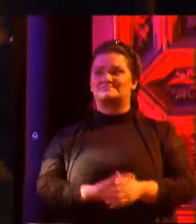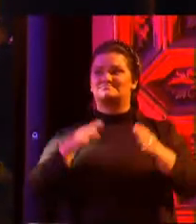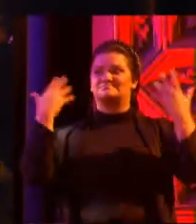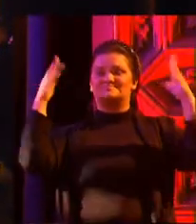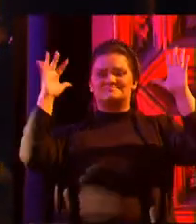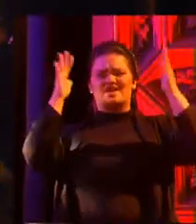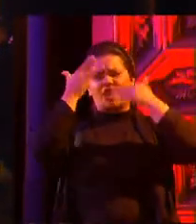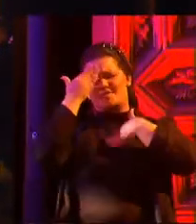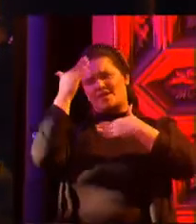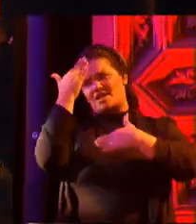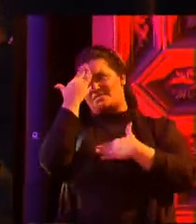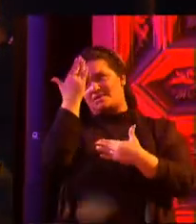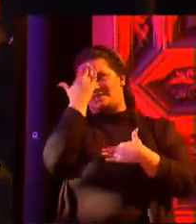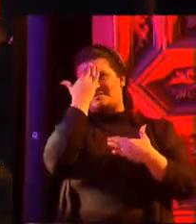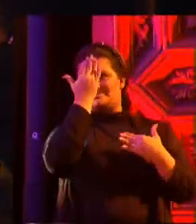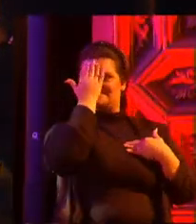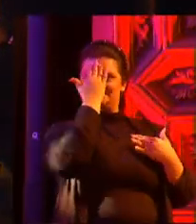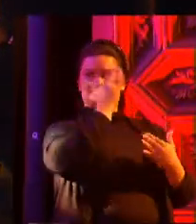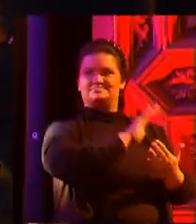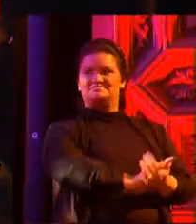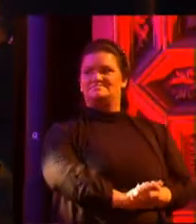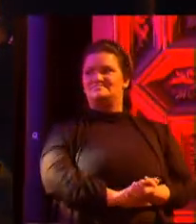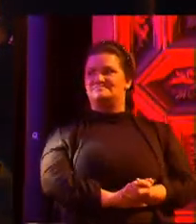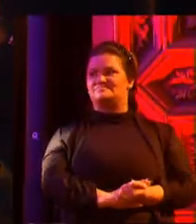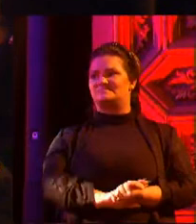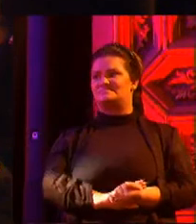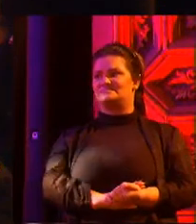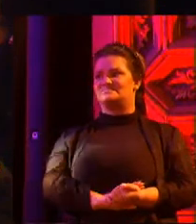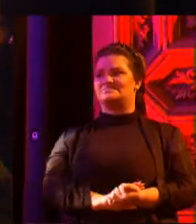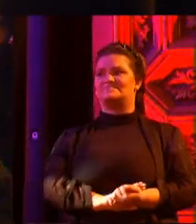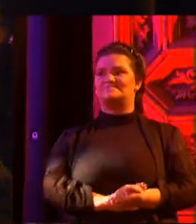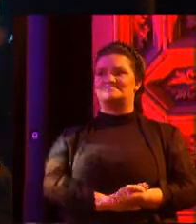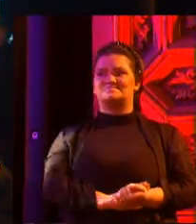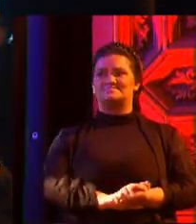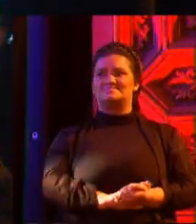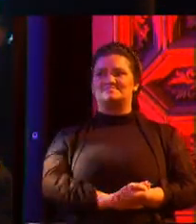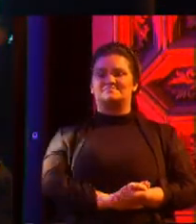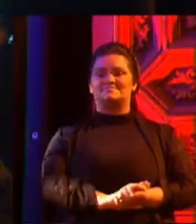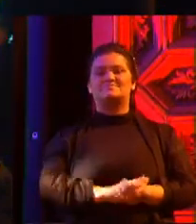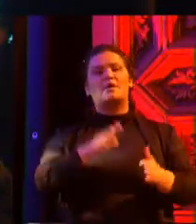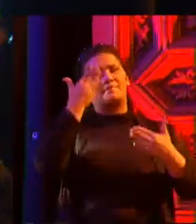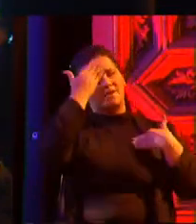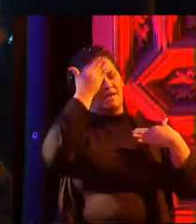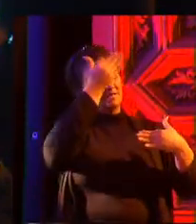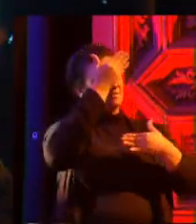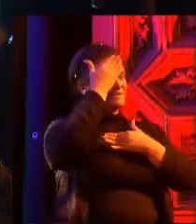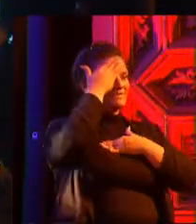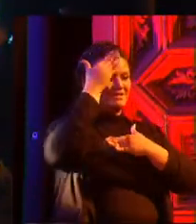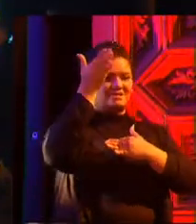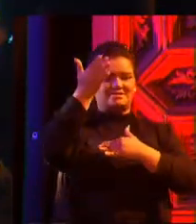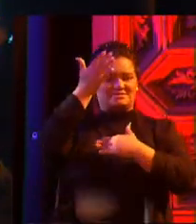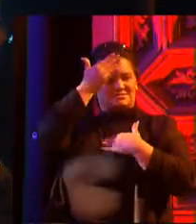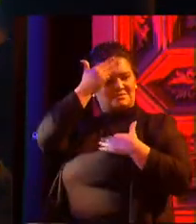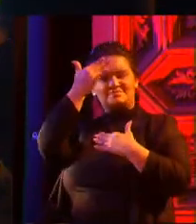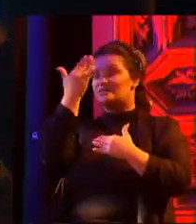Obrigado, obrigado a todos os premiados. Amiga. Obrigado, obrigado, obrigado, te Daniel. Amo,